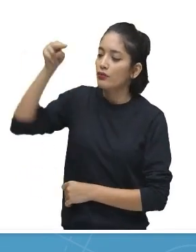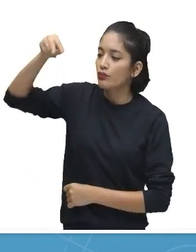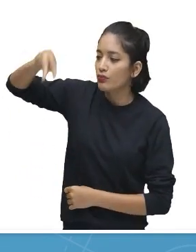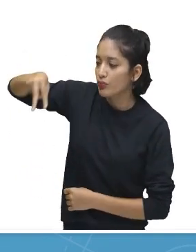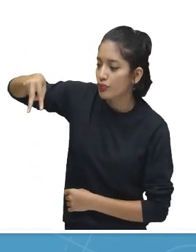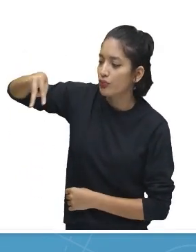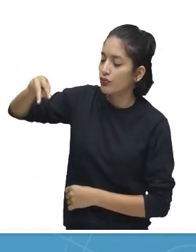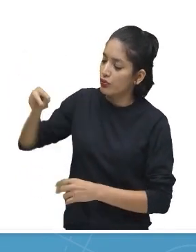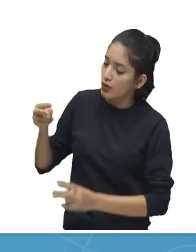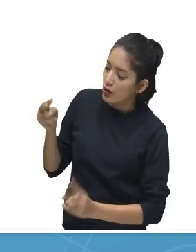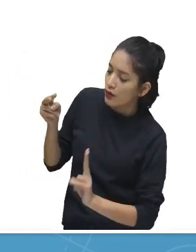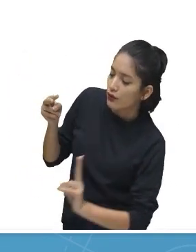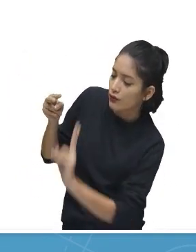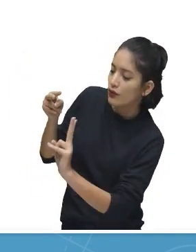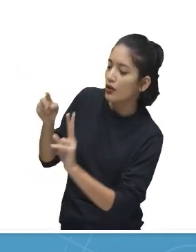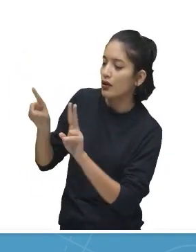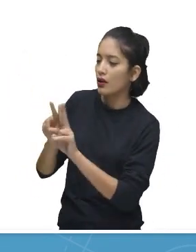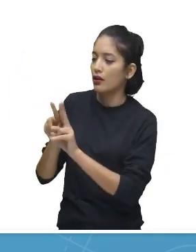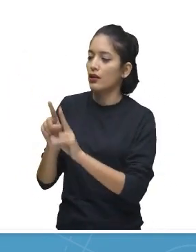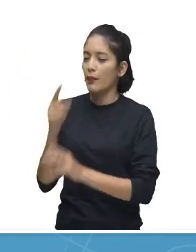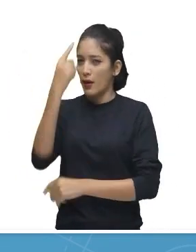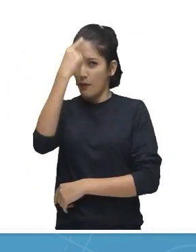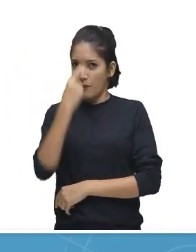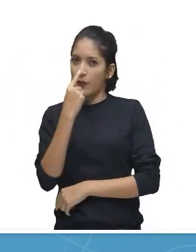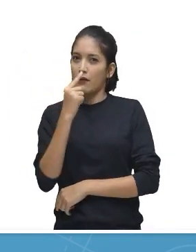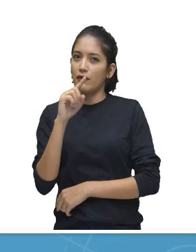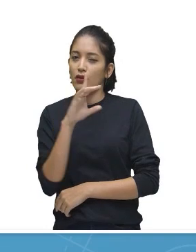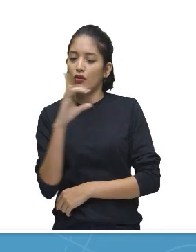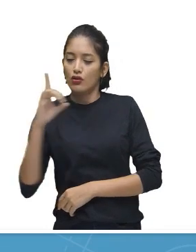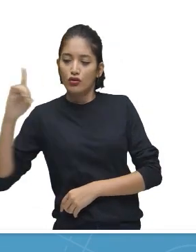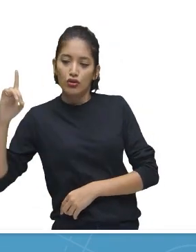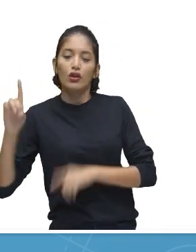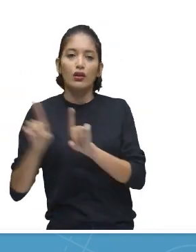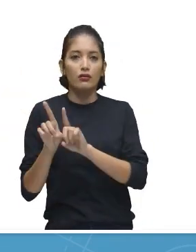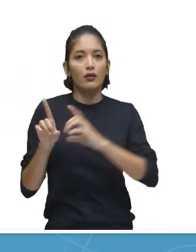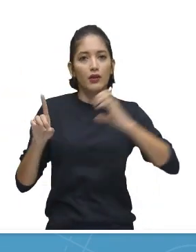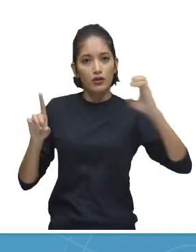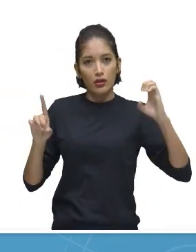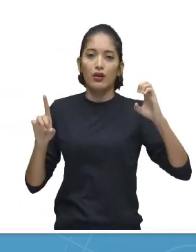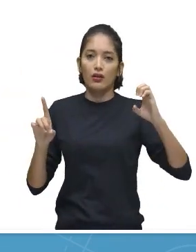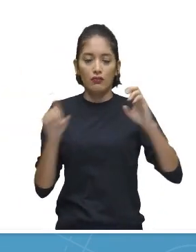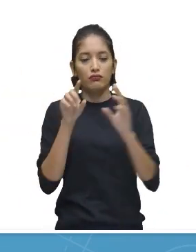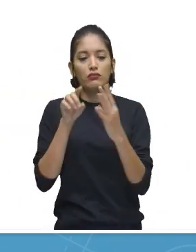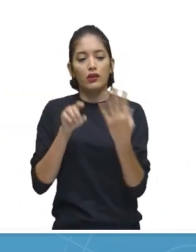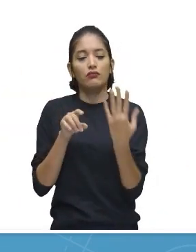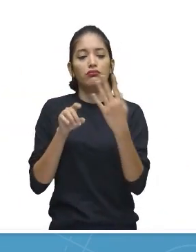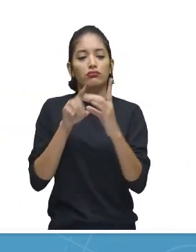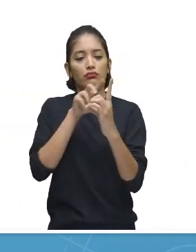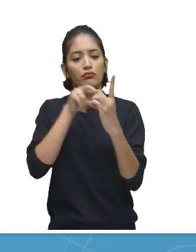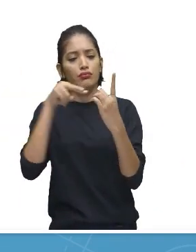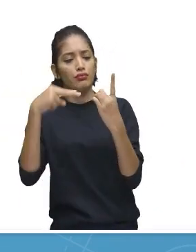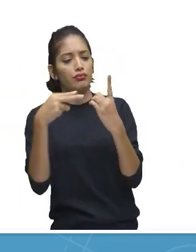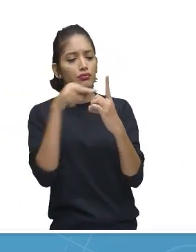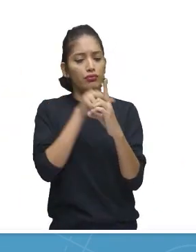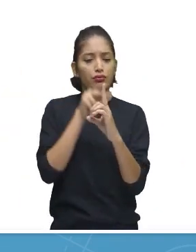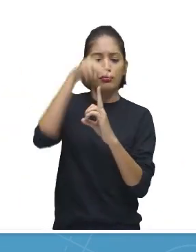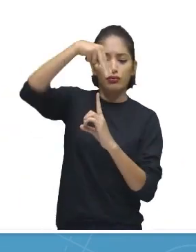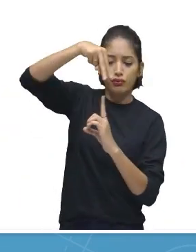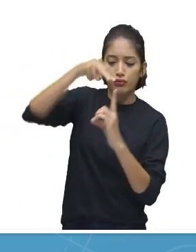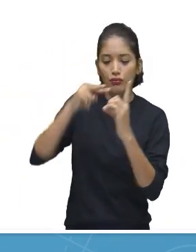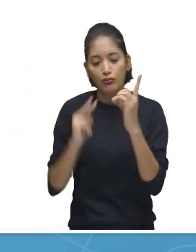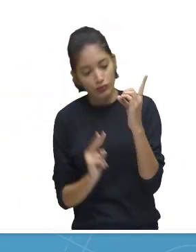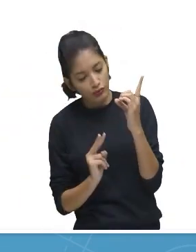de baixo, de perfil do lado direito, do esquerdo, de frente e de costa. Então no mesmo plano